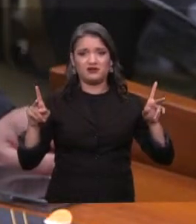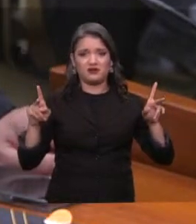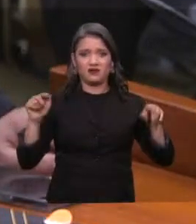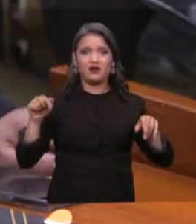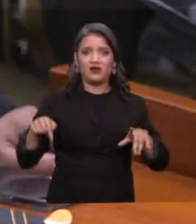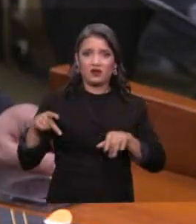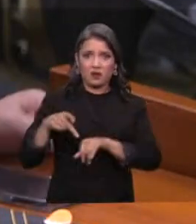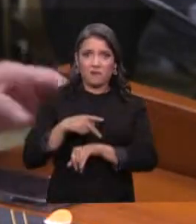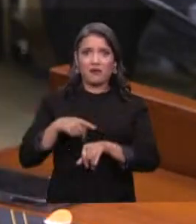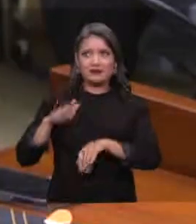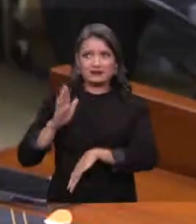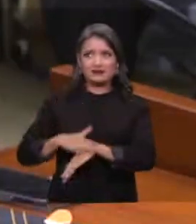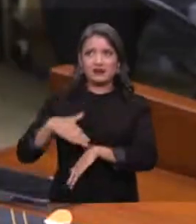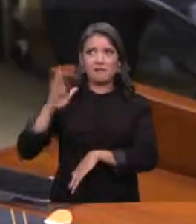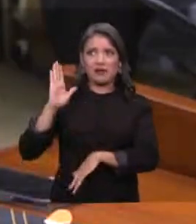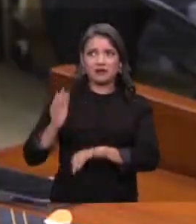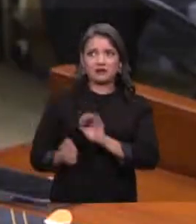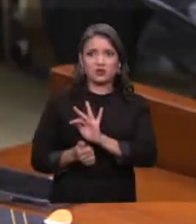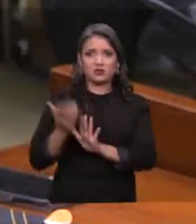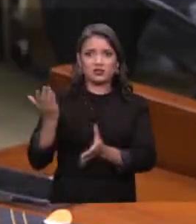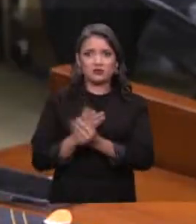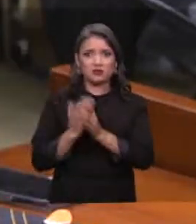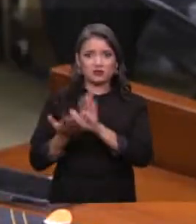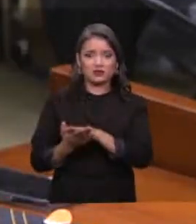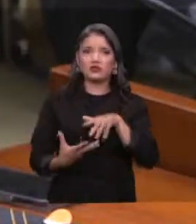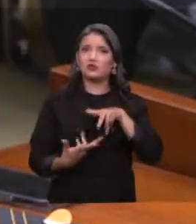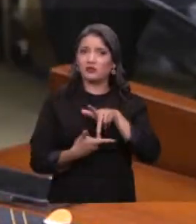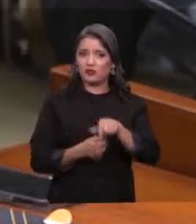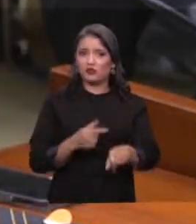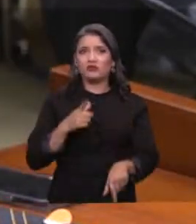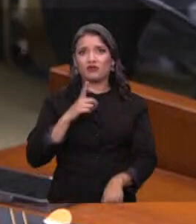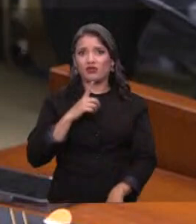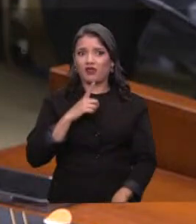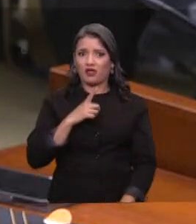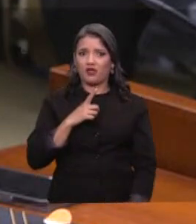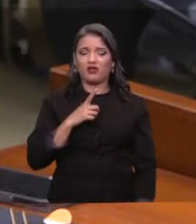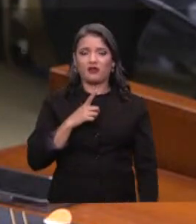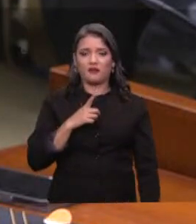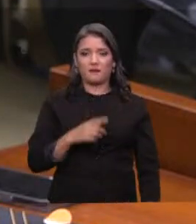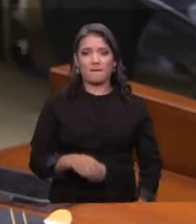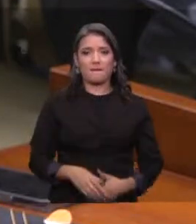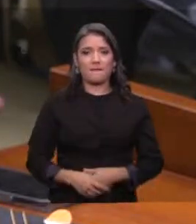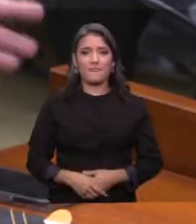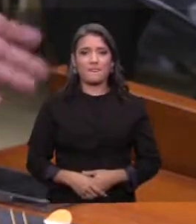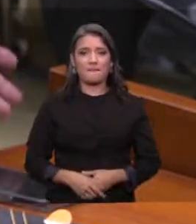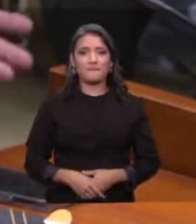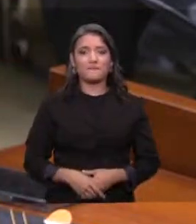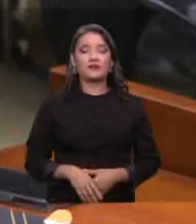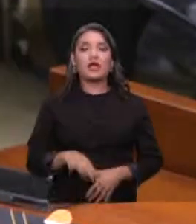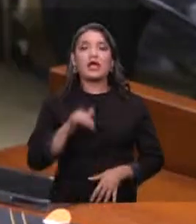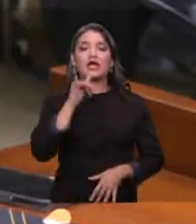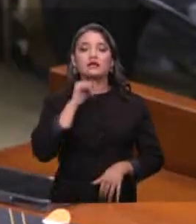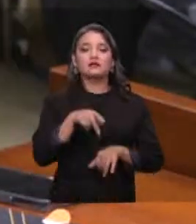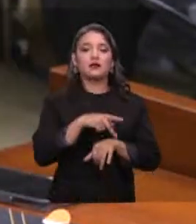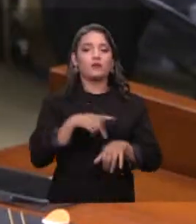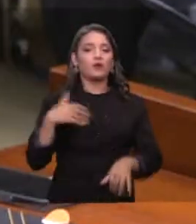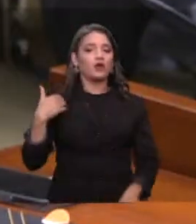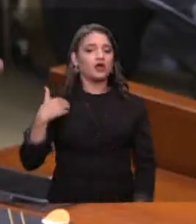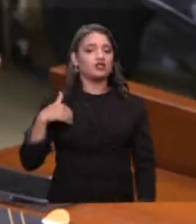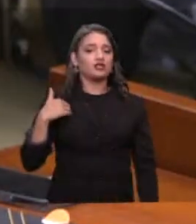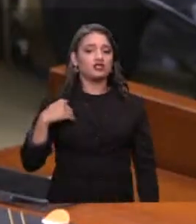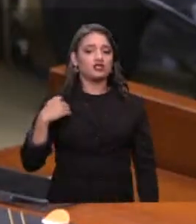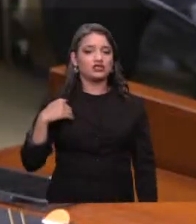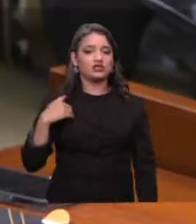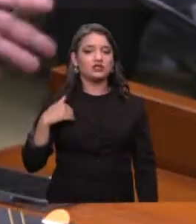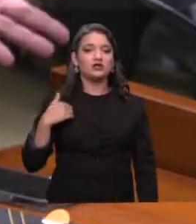com o maior número de processos do mundo, é um dos que tem mais processos no mundo. A Argentina, por exemplo, ministro André,